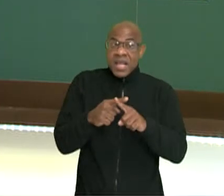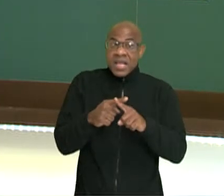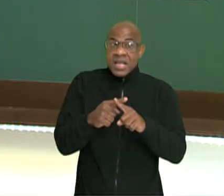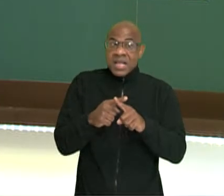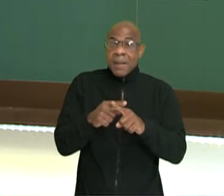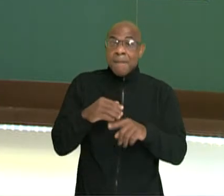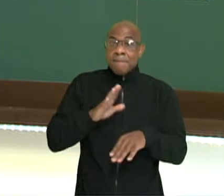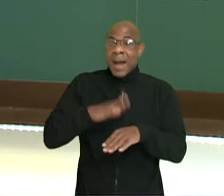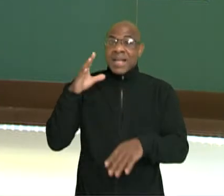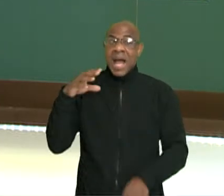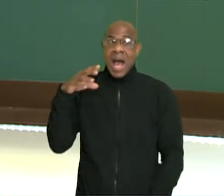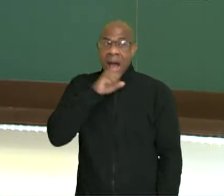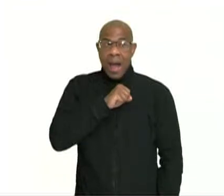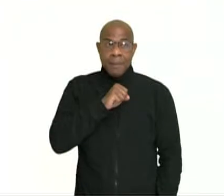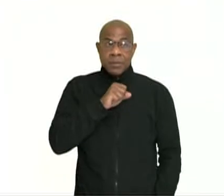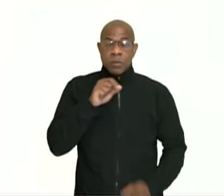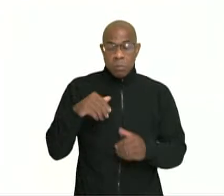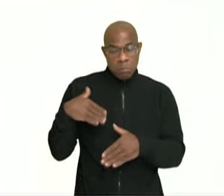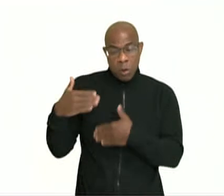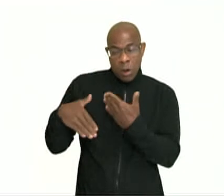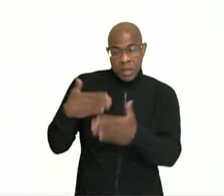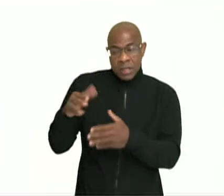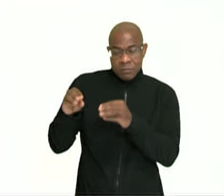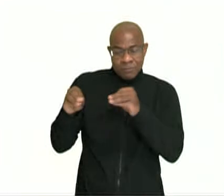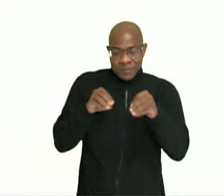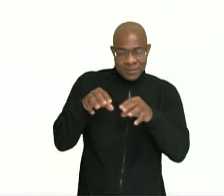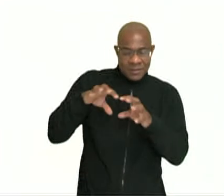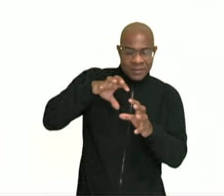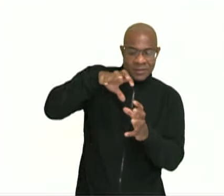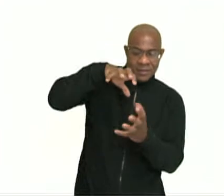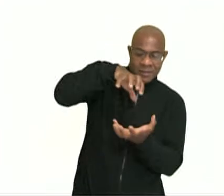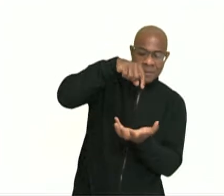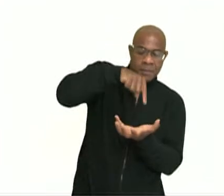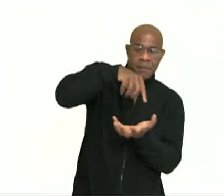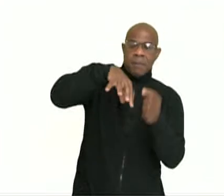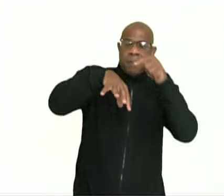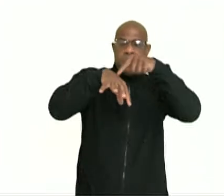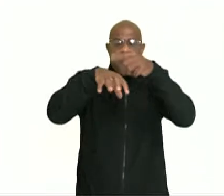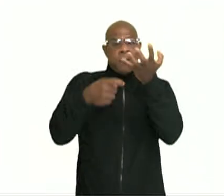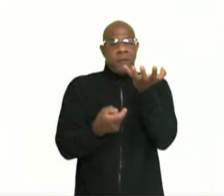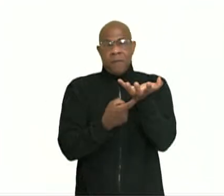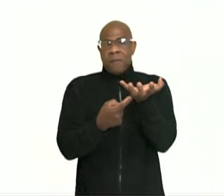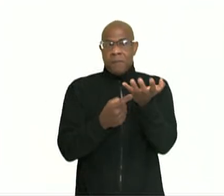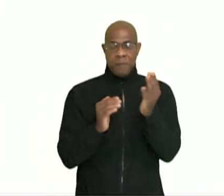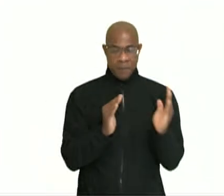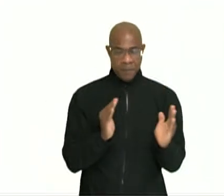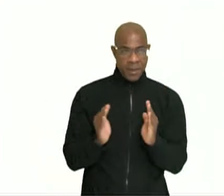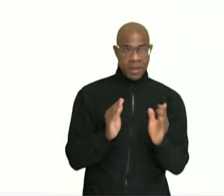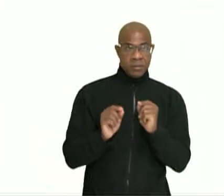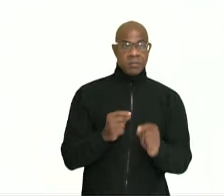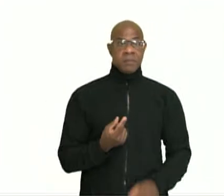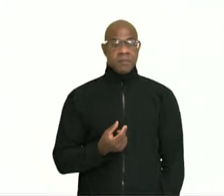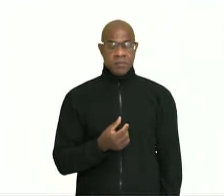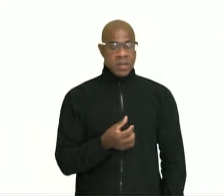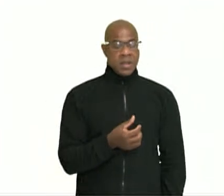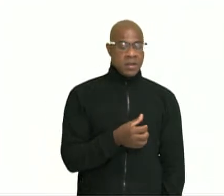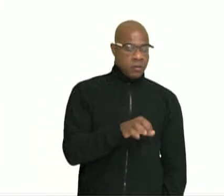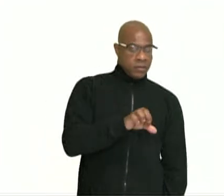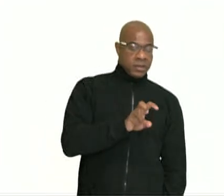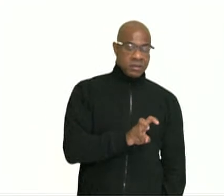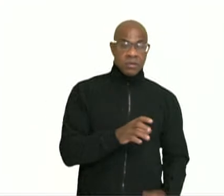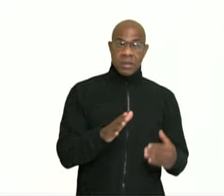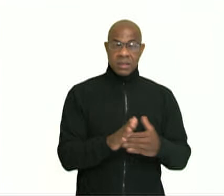mais rápido no processo de deslocamento dos eixos polares no período entre 95 e